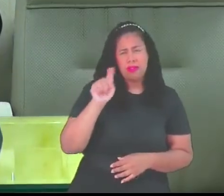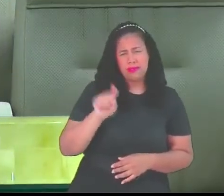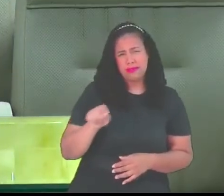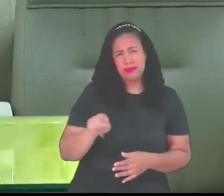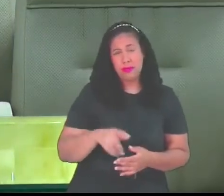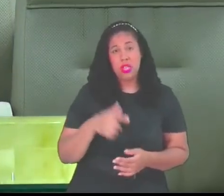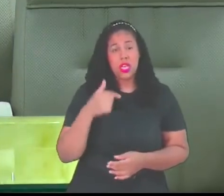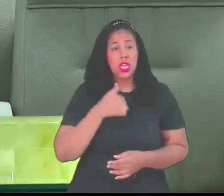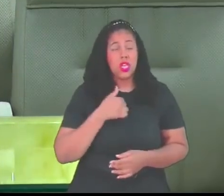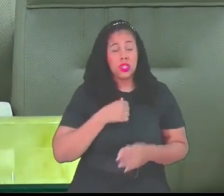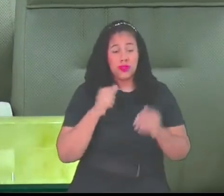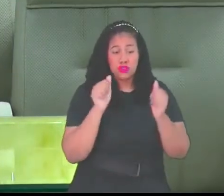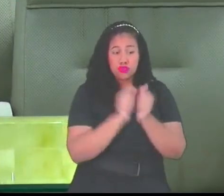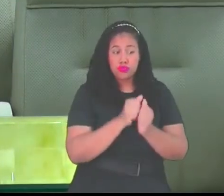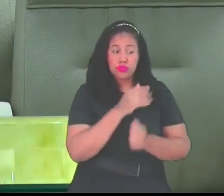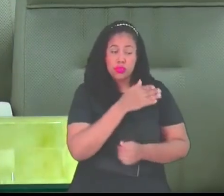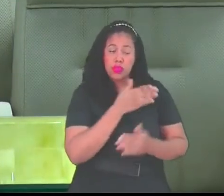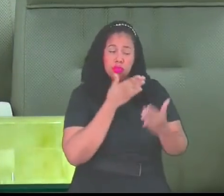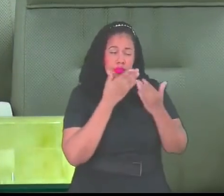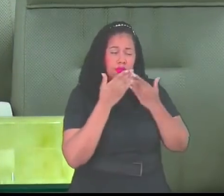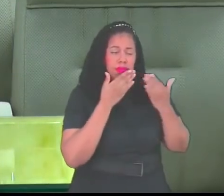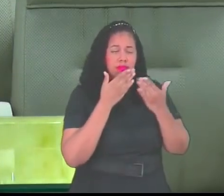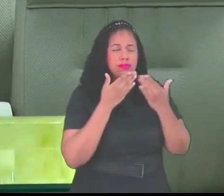Eu estava com ele conversando.